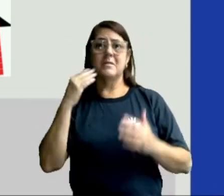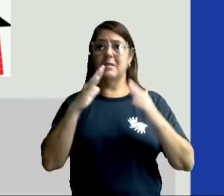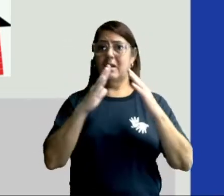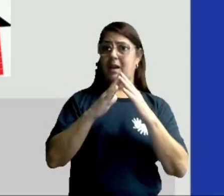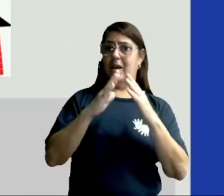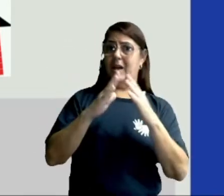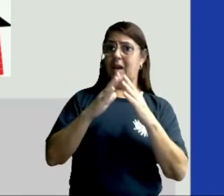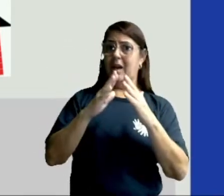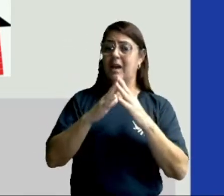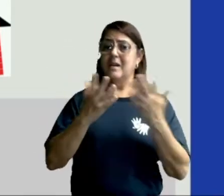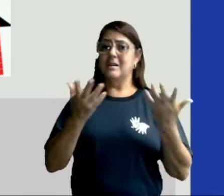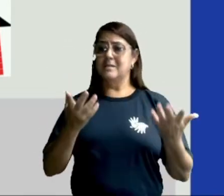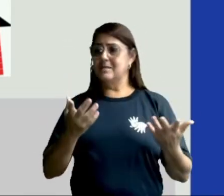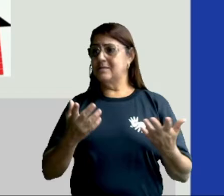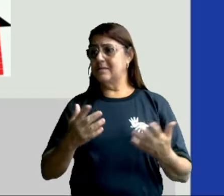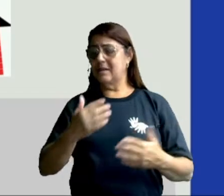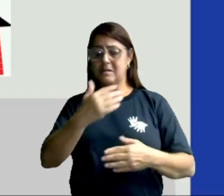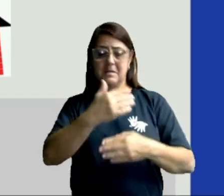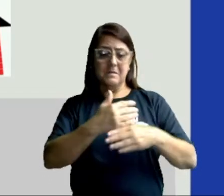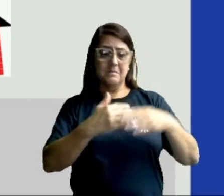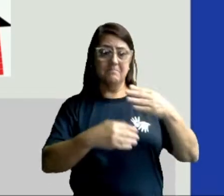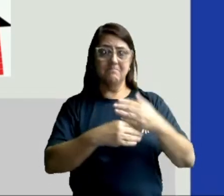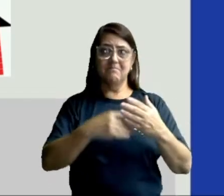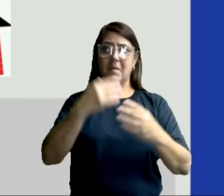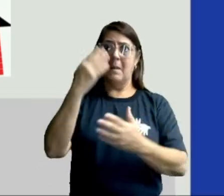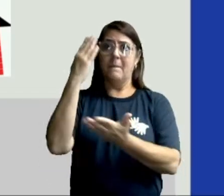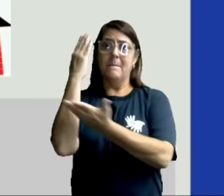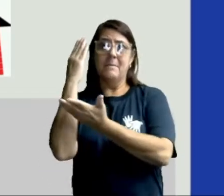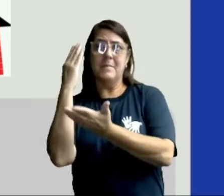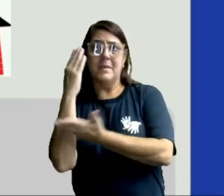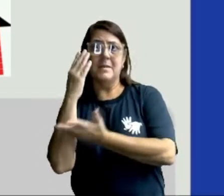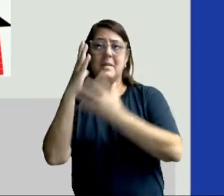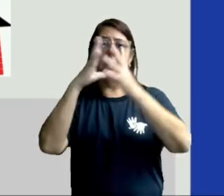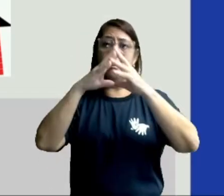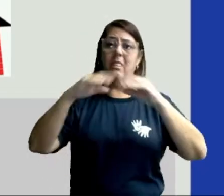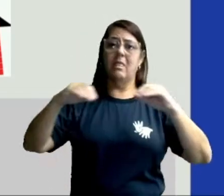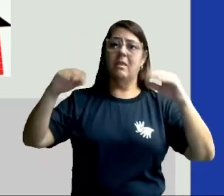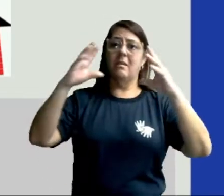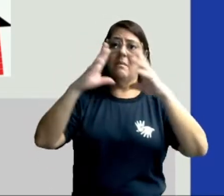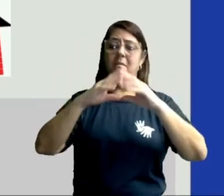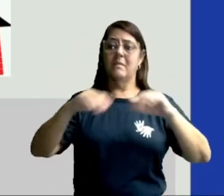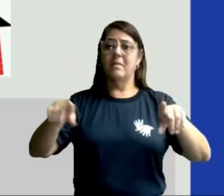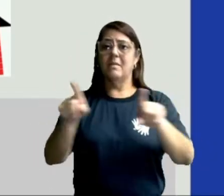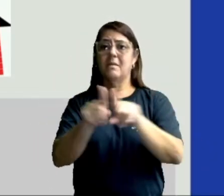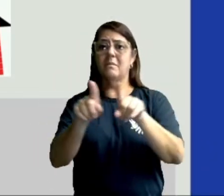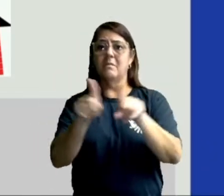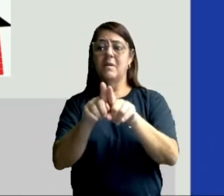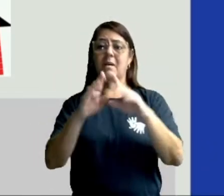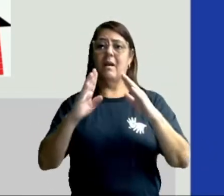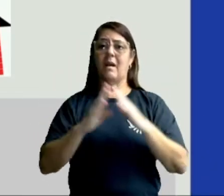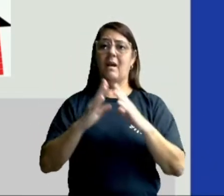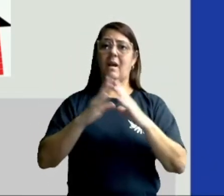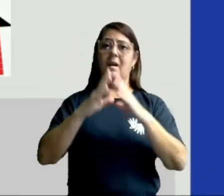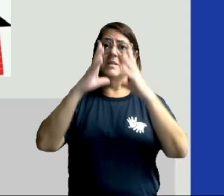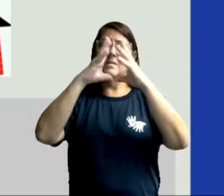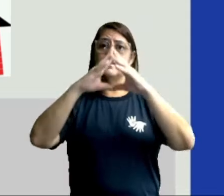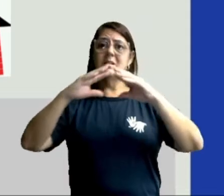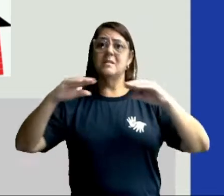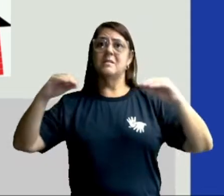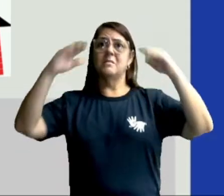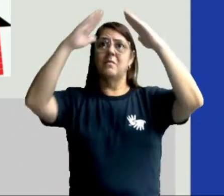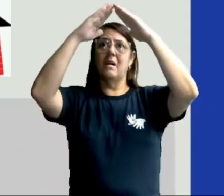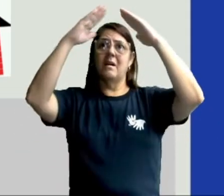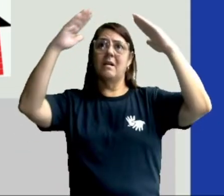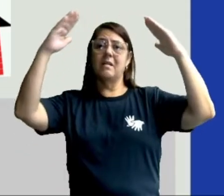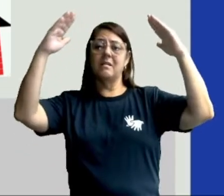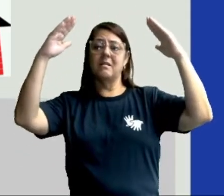casas de alvenaria, de madeira e de palha, tá certo? Sendo que a casa de palha é uma casa que tem uma